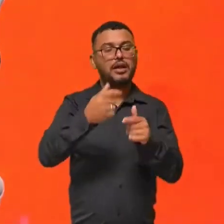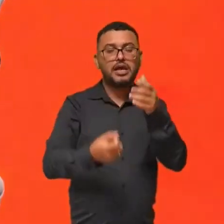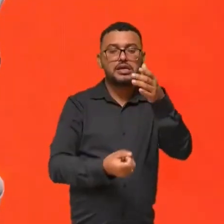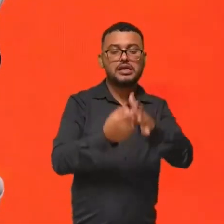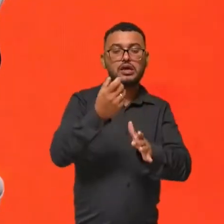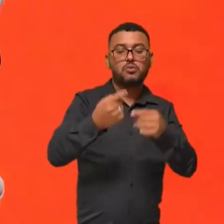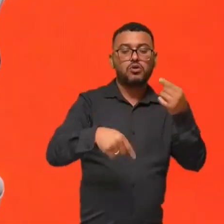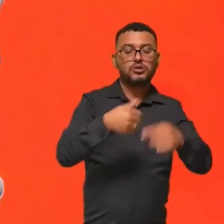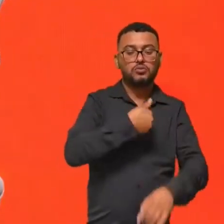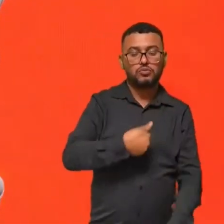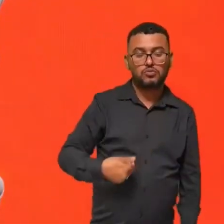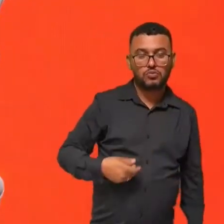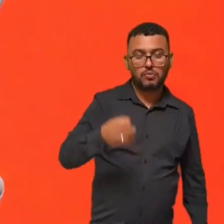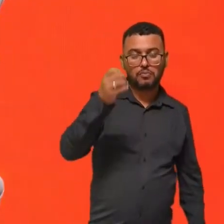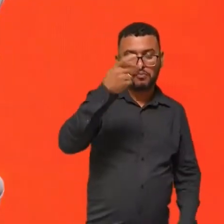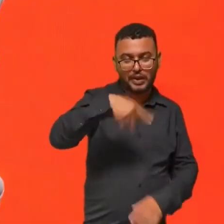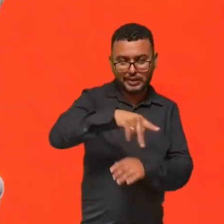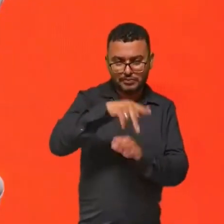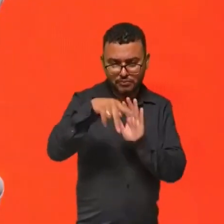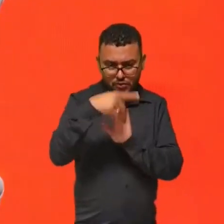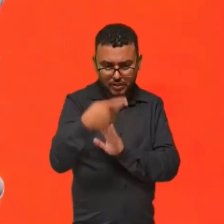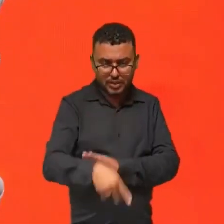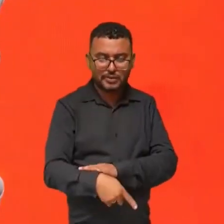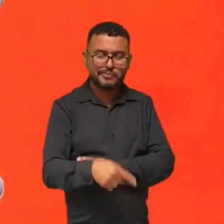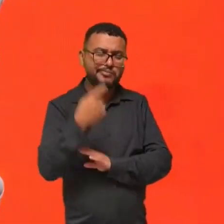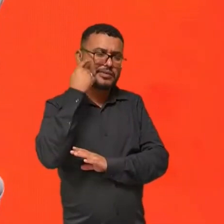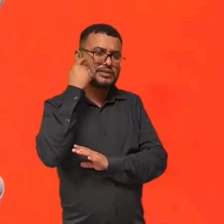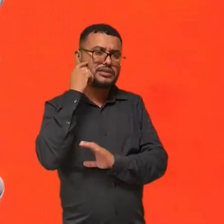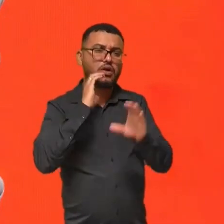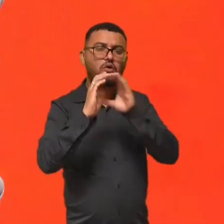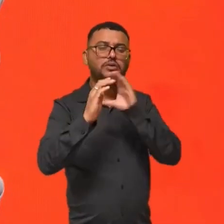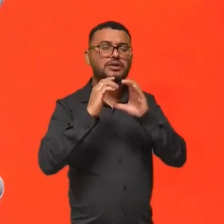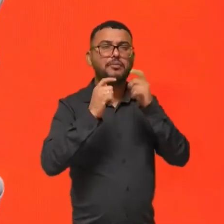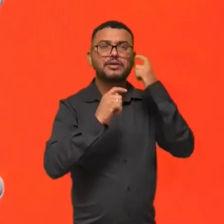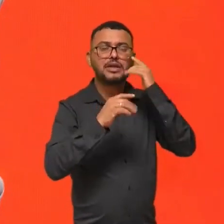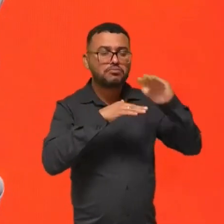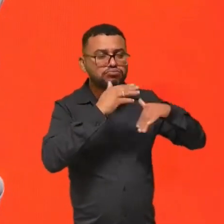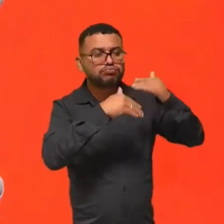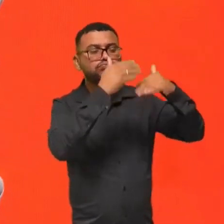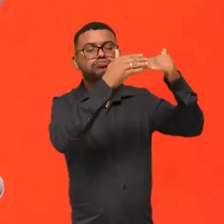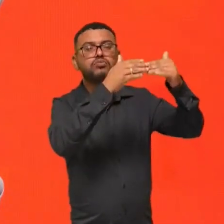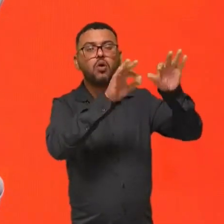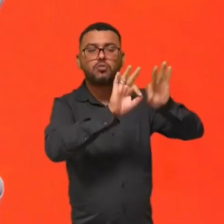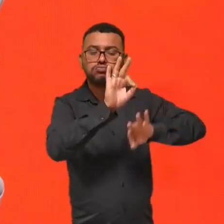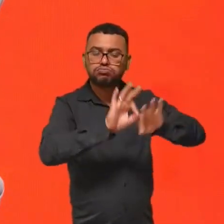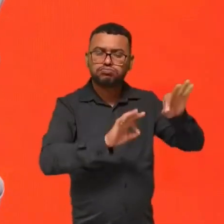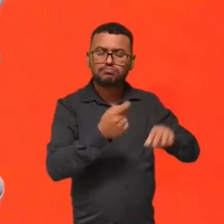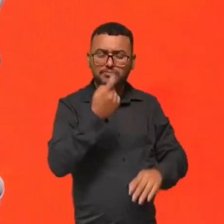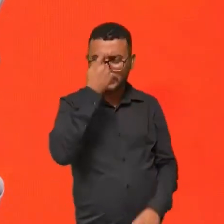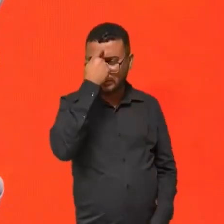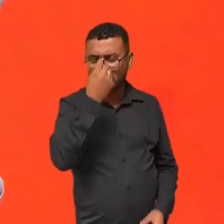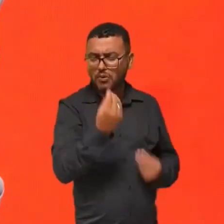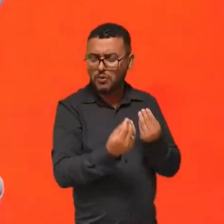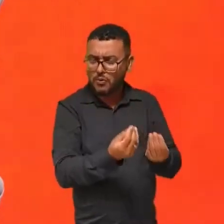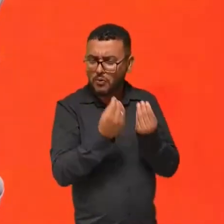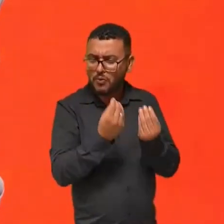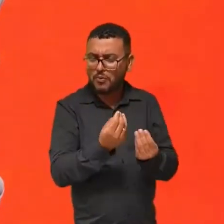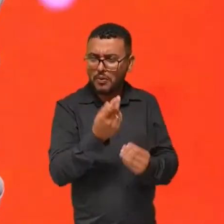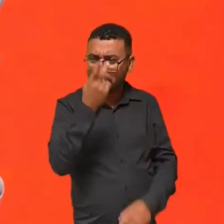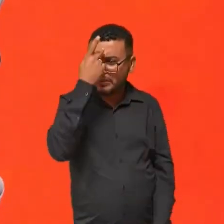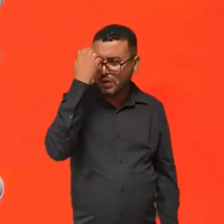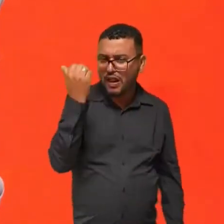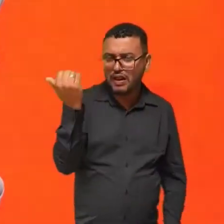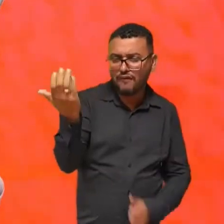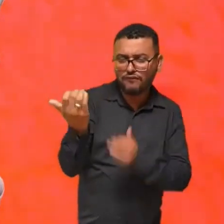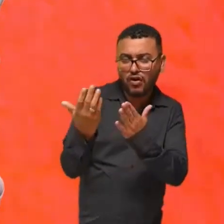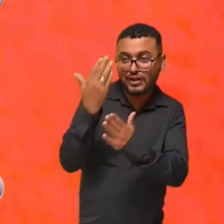pensar em comunicação no desenvolvimento do processo. Como é que isso vai ser comunicado lá fora? Como a comunicação ajuda essa política